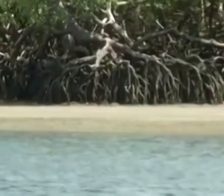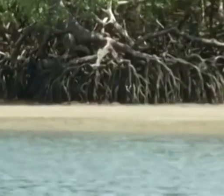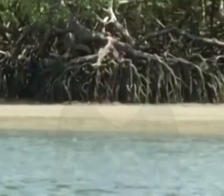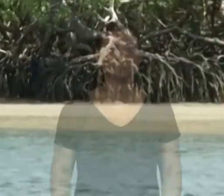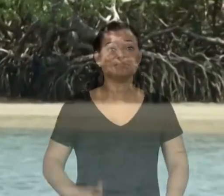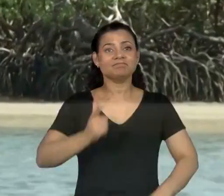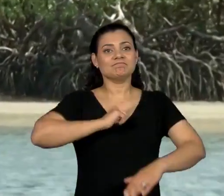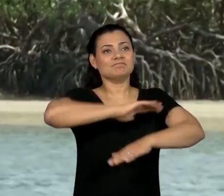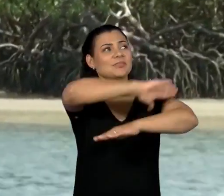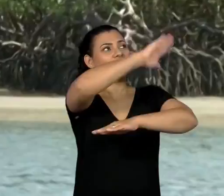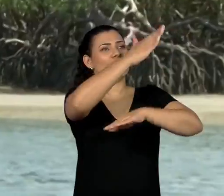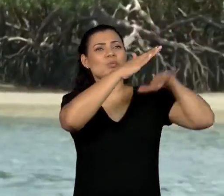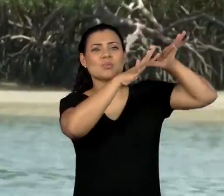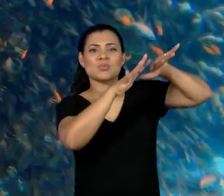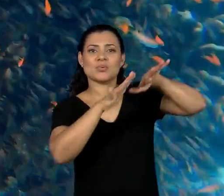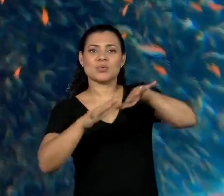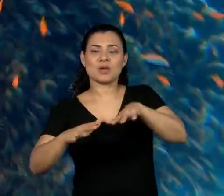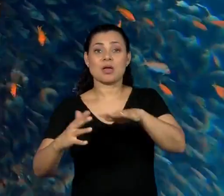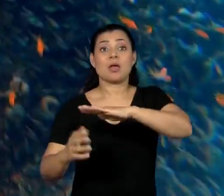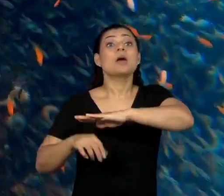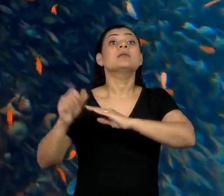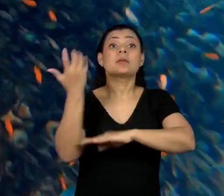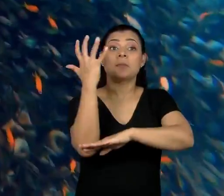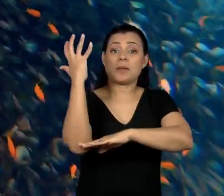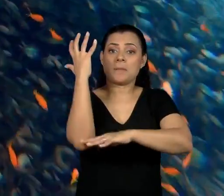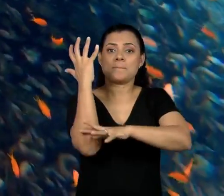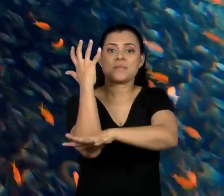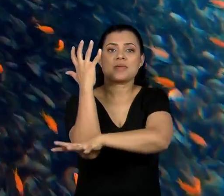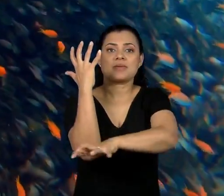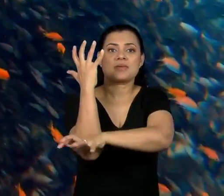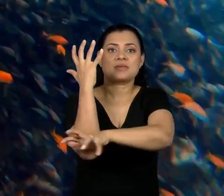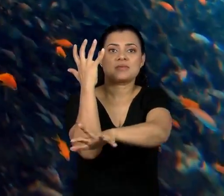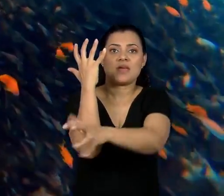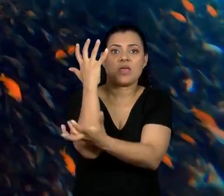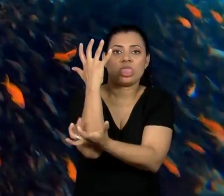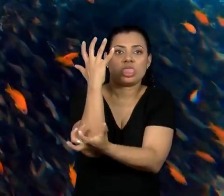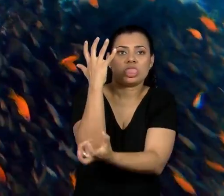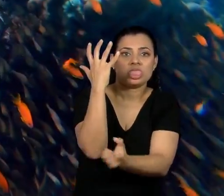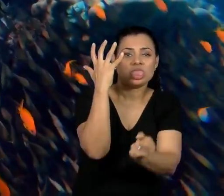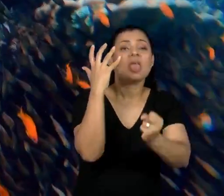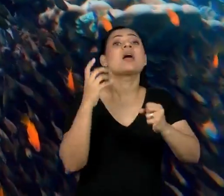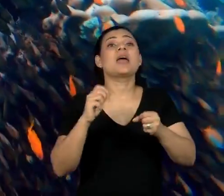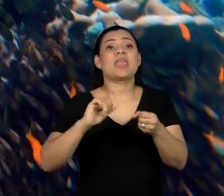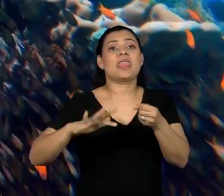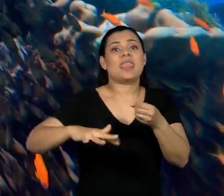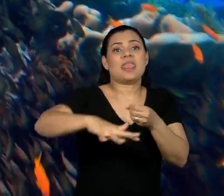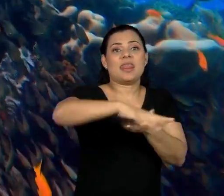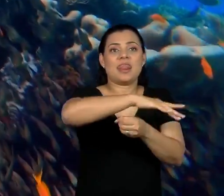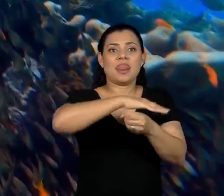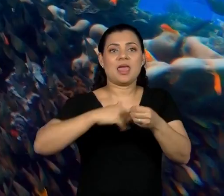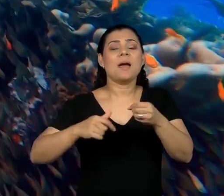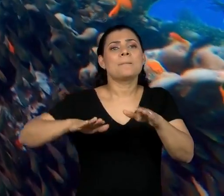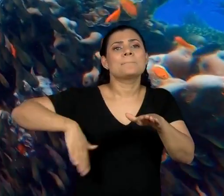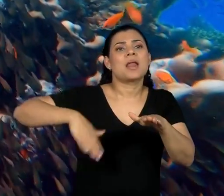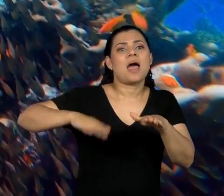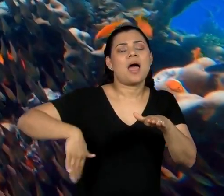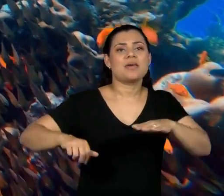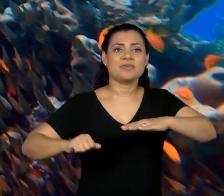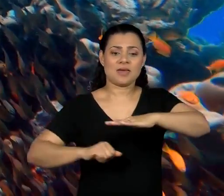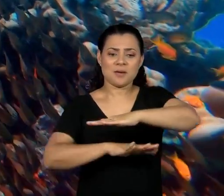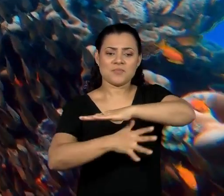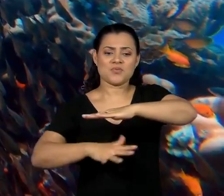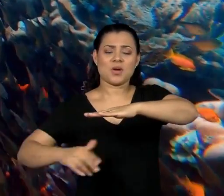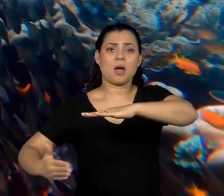Dunas, manguezais, estuários, recifes de corais, ilhas e praias, entre outros habitats, abrigam